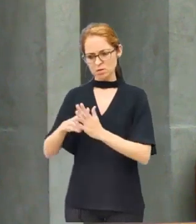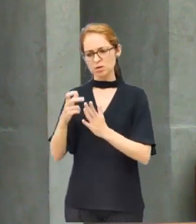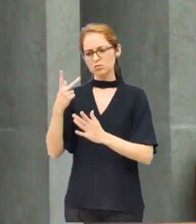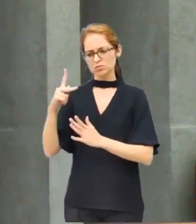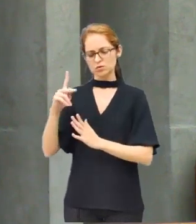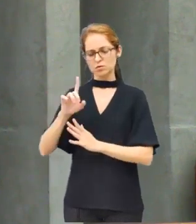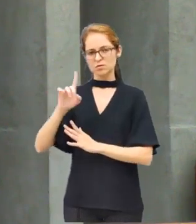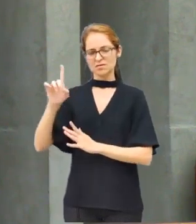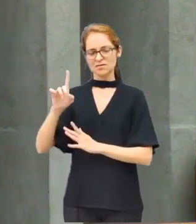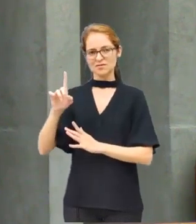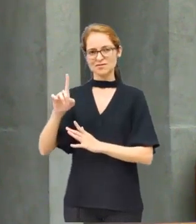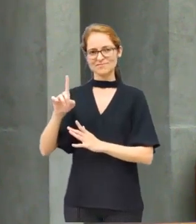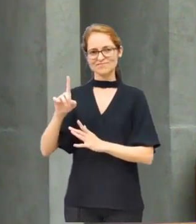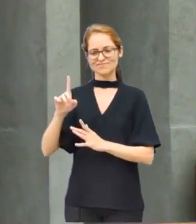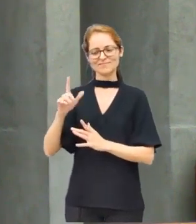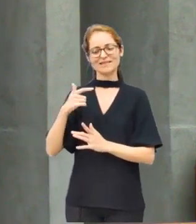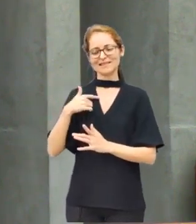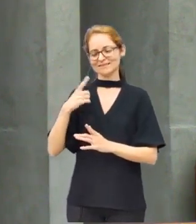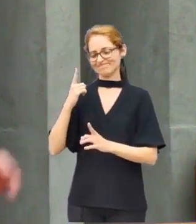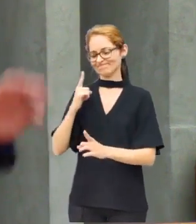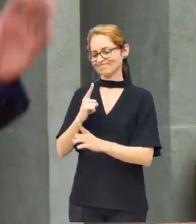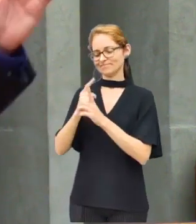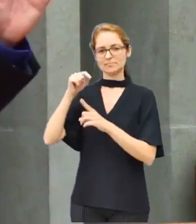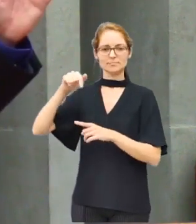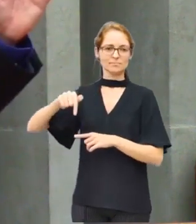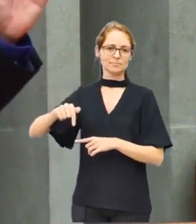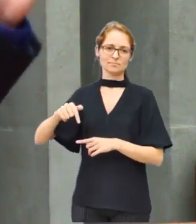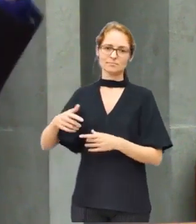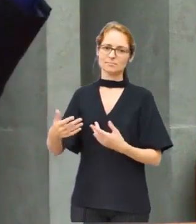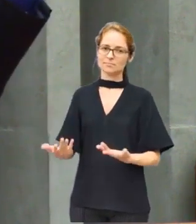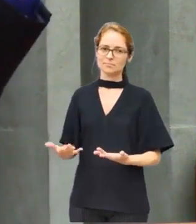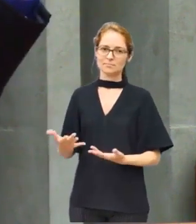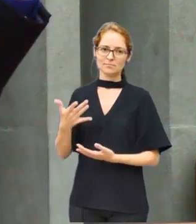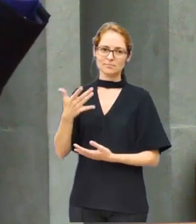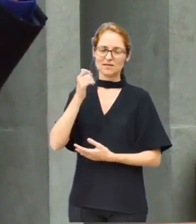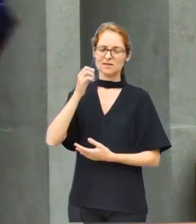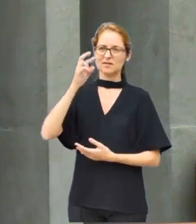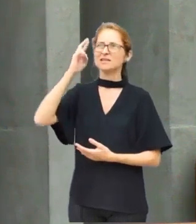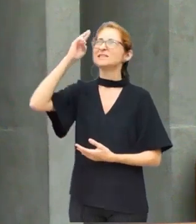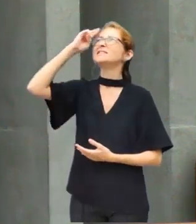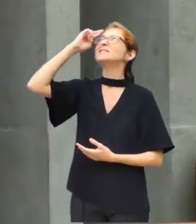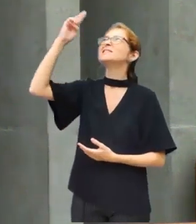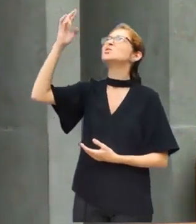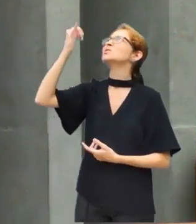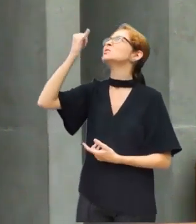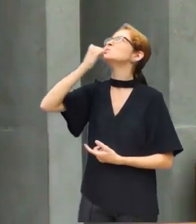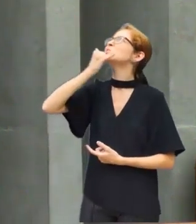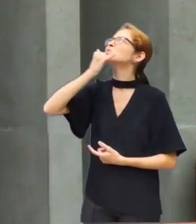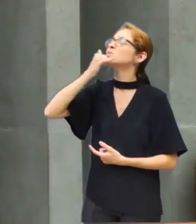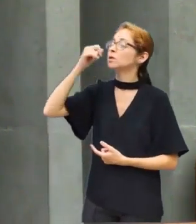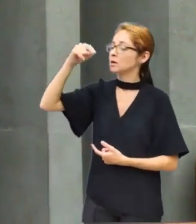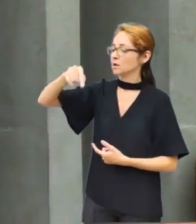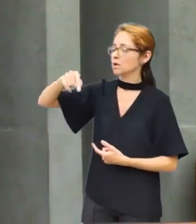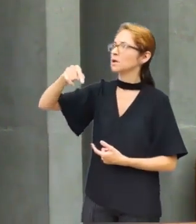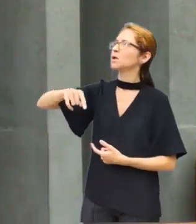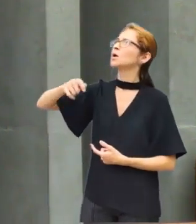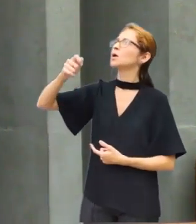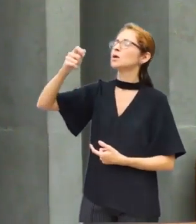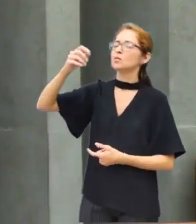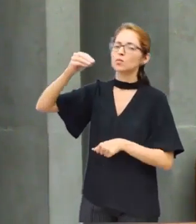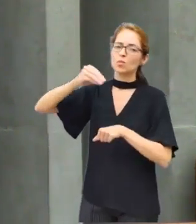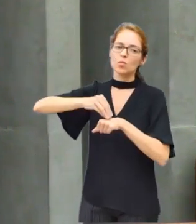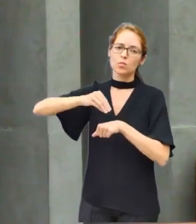descobrem tudo isso, agora ele diz, Senhor, não caia a culpa desse homem sobre nós.